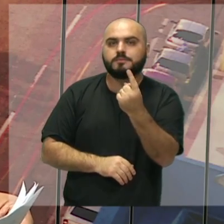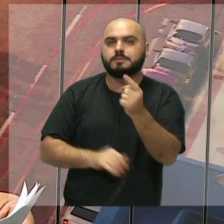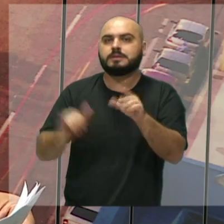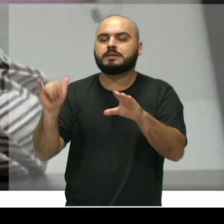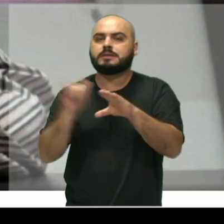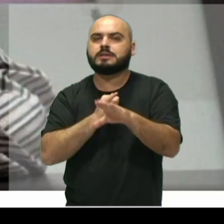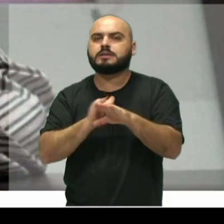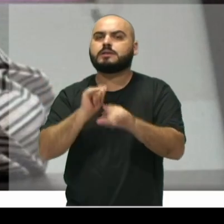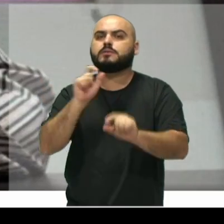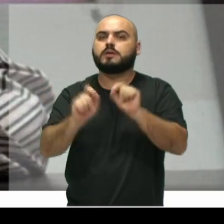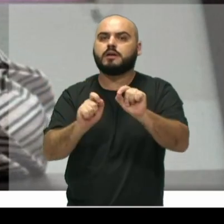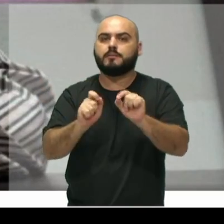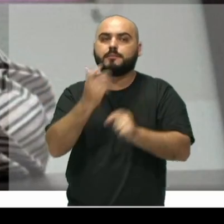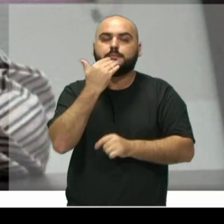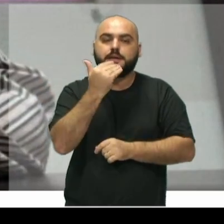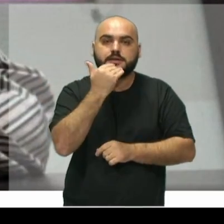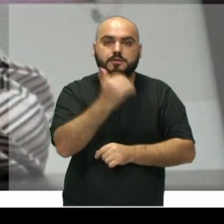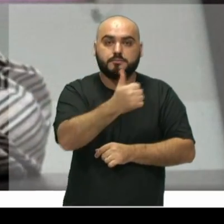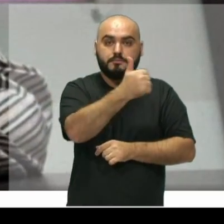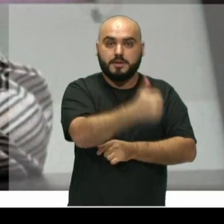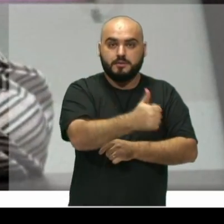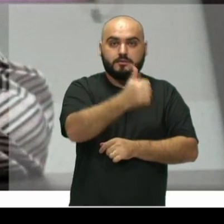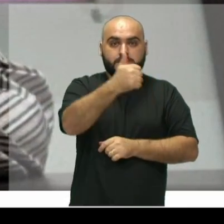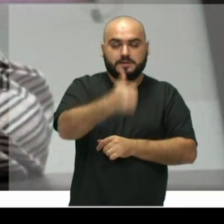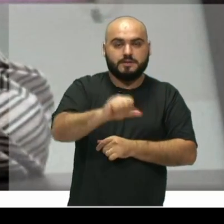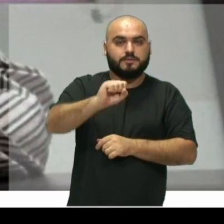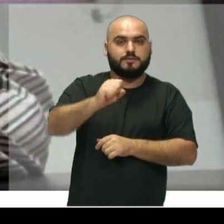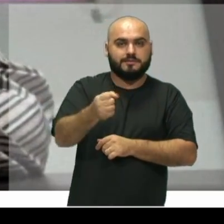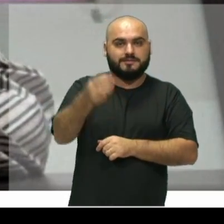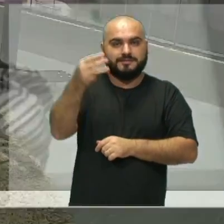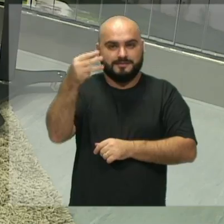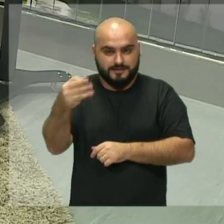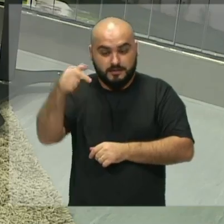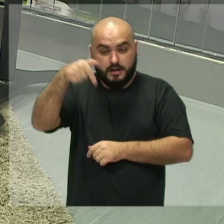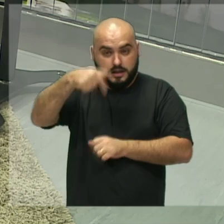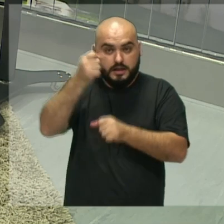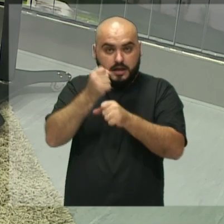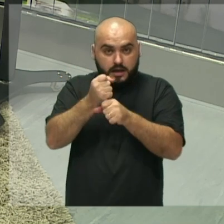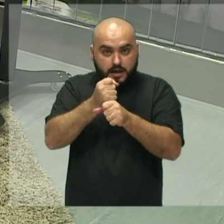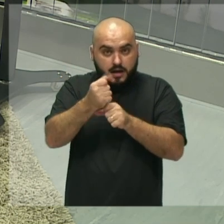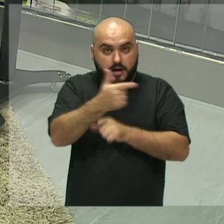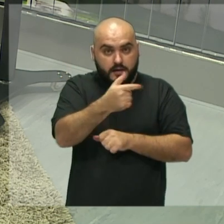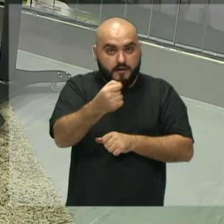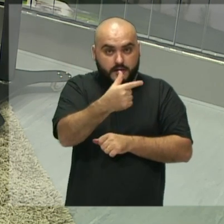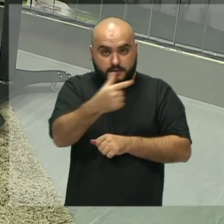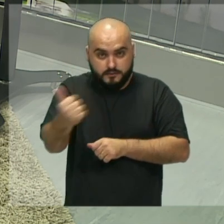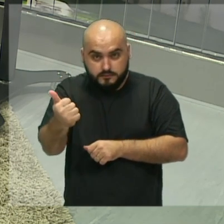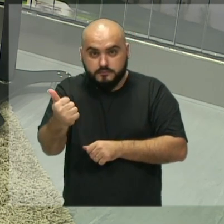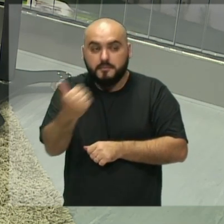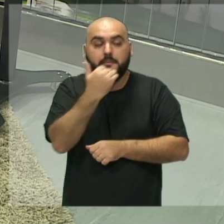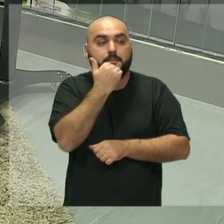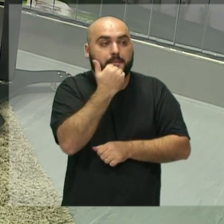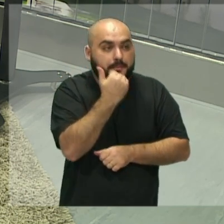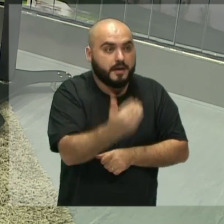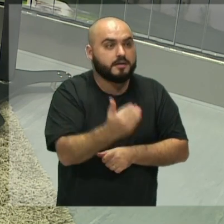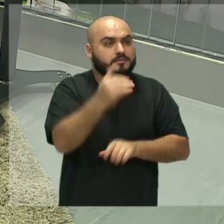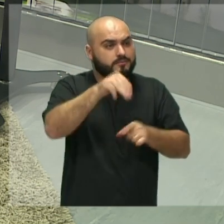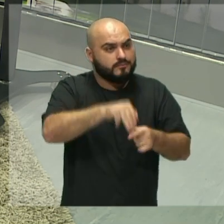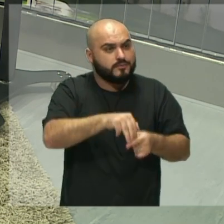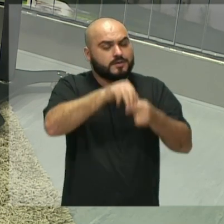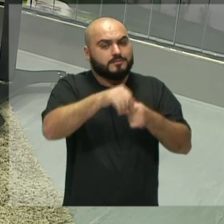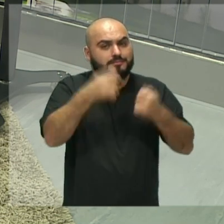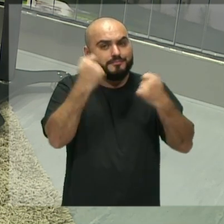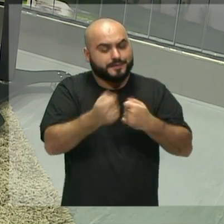indicação 1183 de 2021, que o senhor pede que o município realize subvenções sociais com as